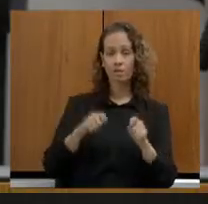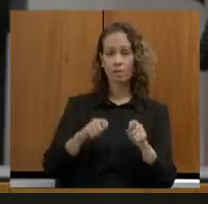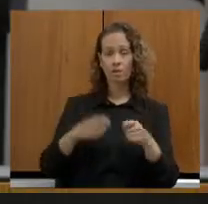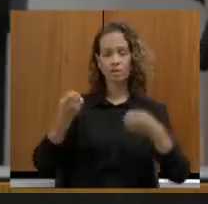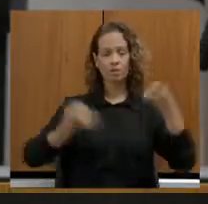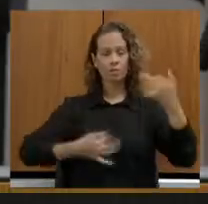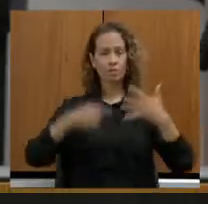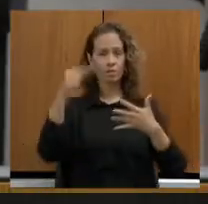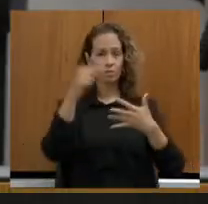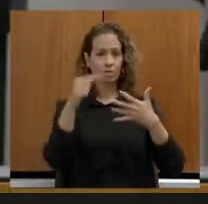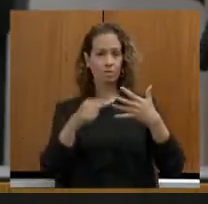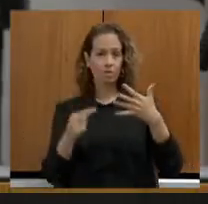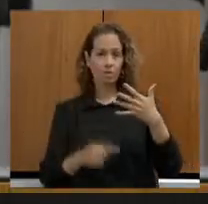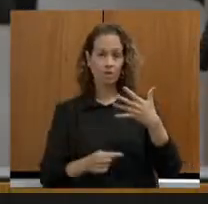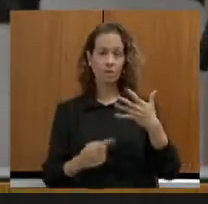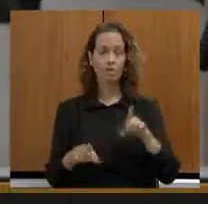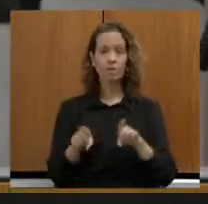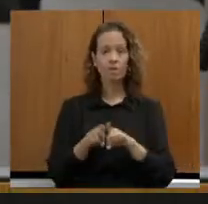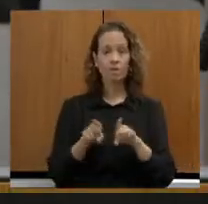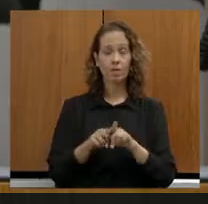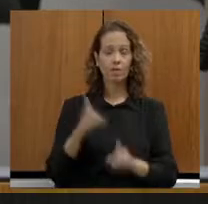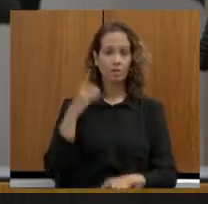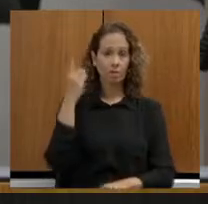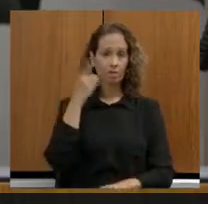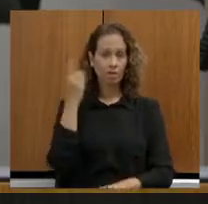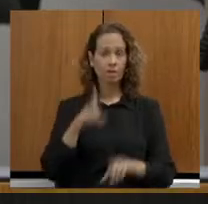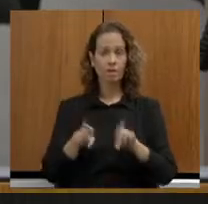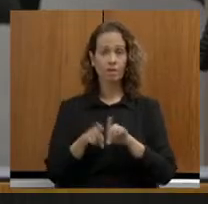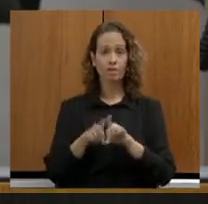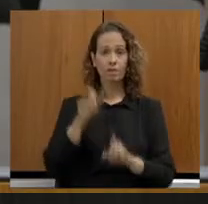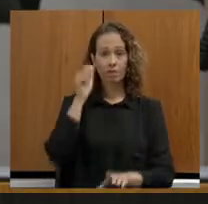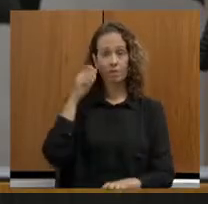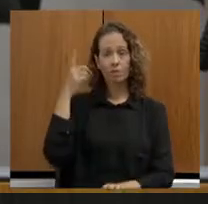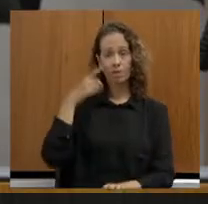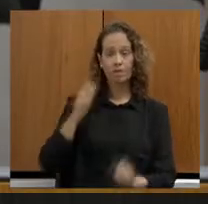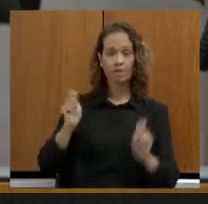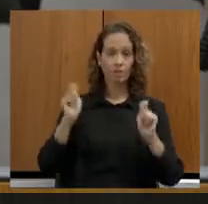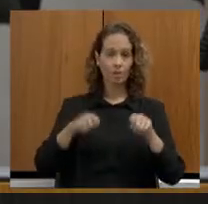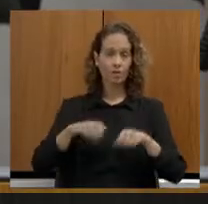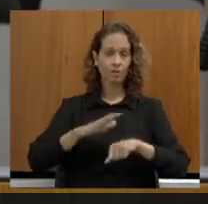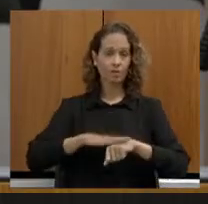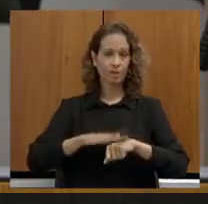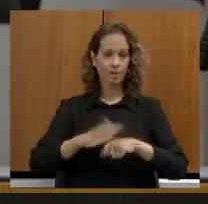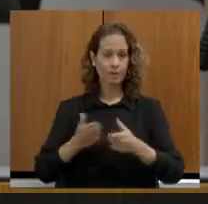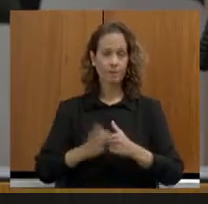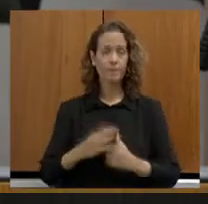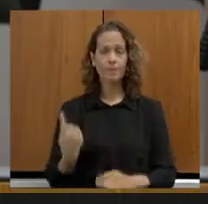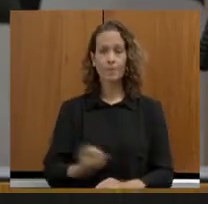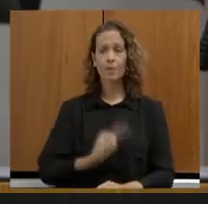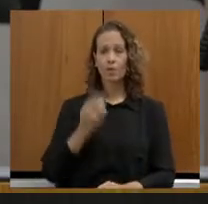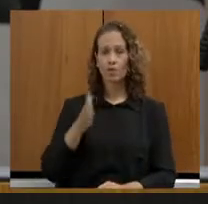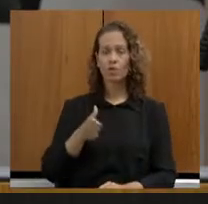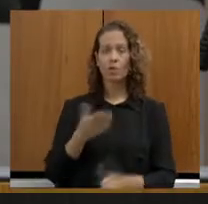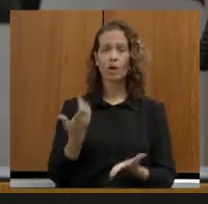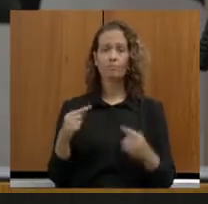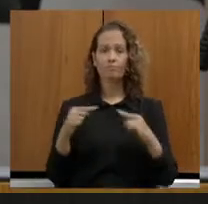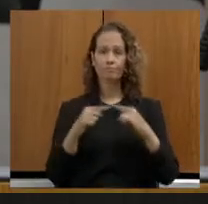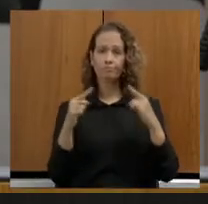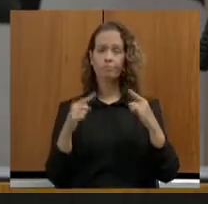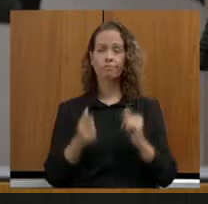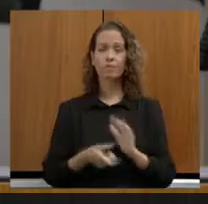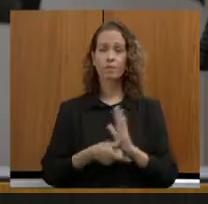todas as suas discussões assim como os deputados e deputadas possam fazê-lo nós já havíamos pactuados previamente